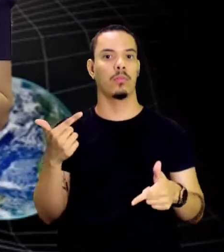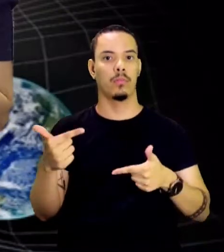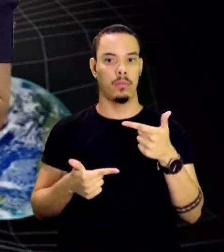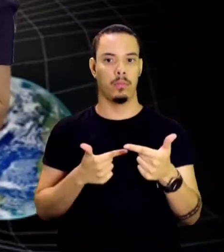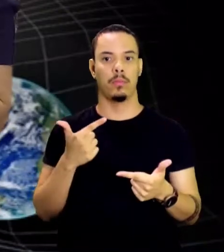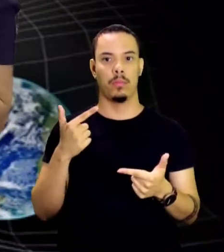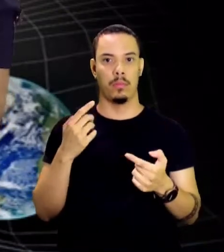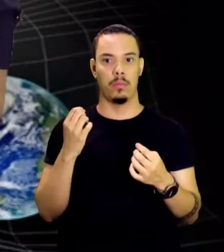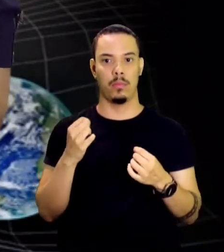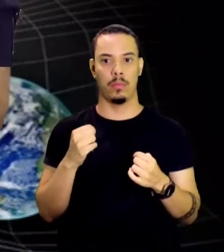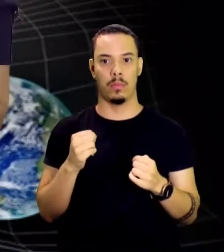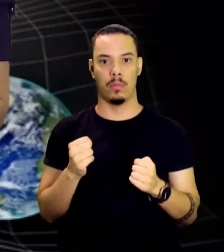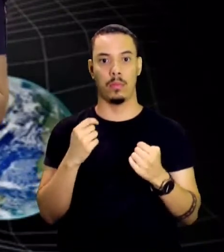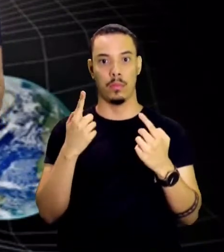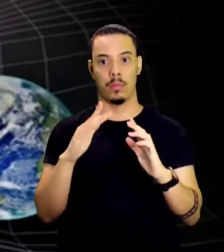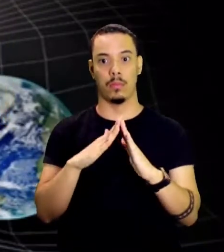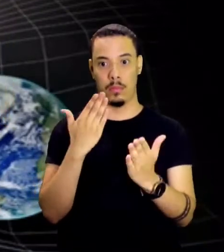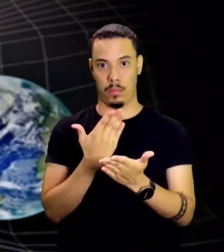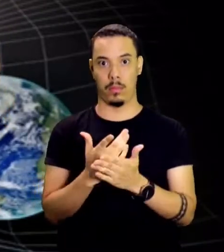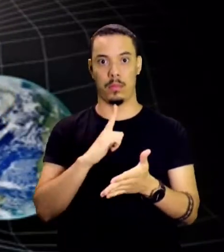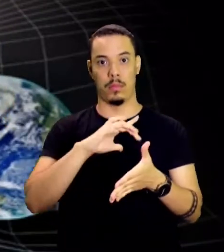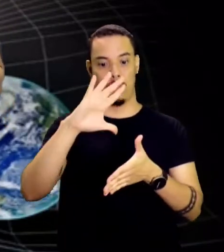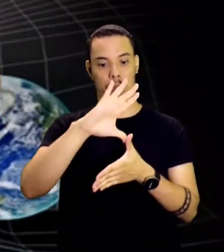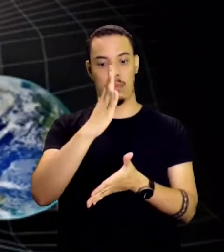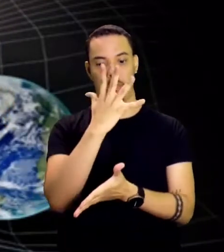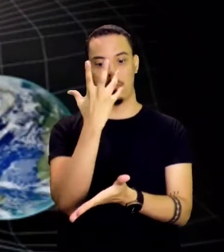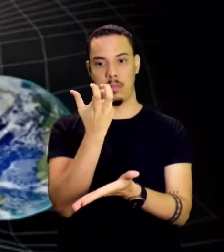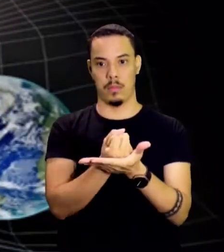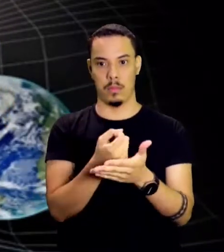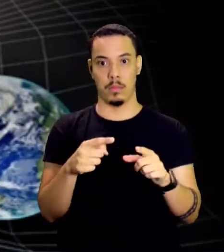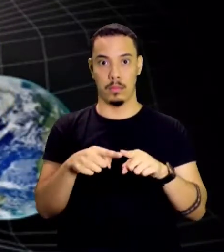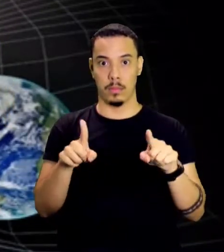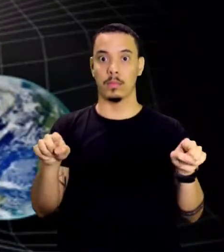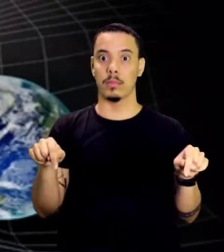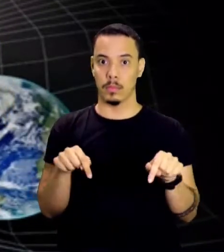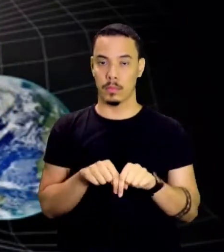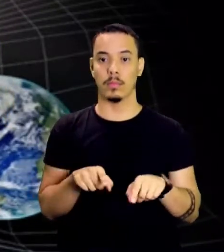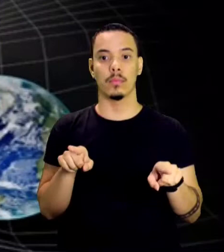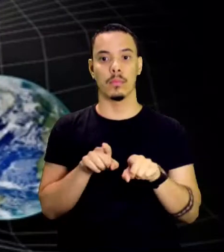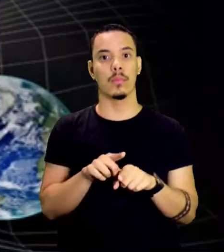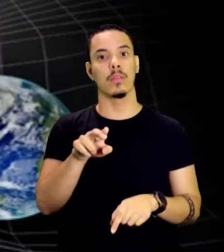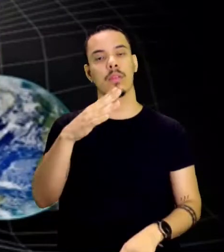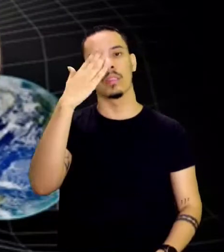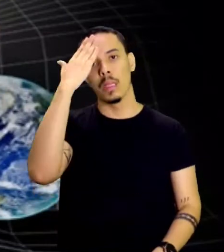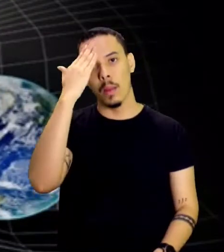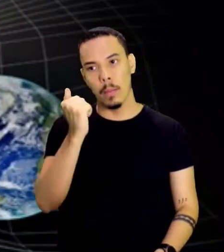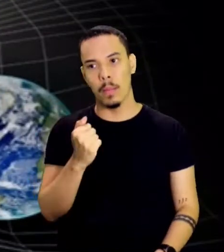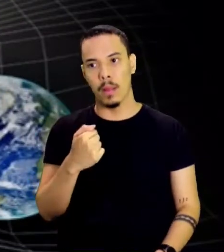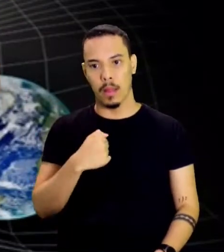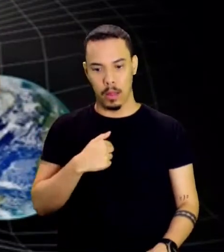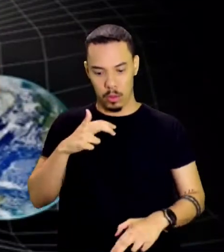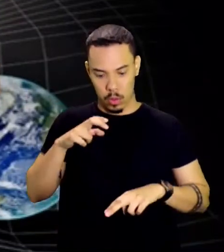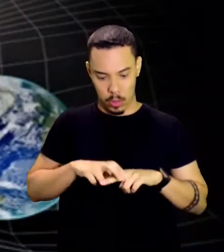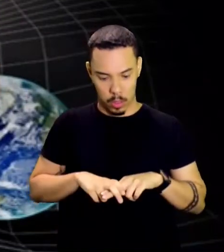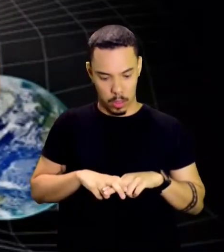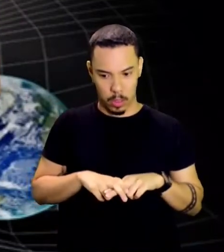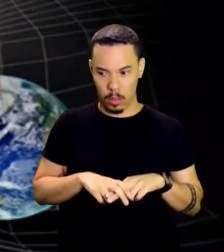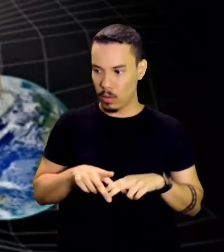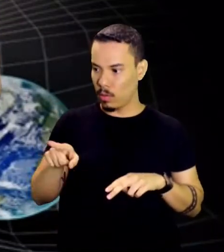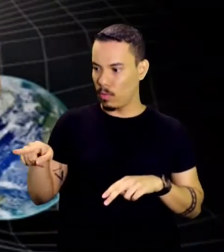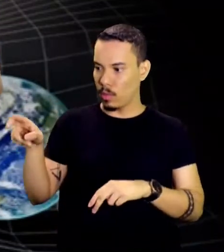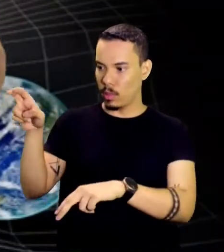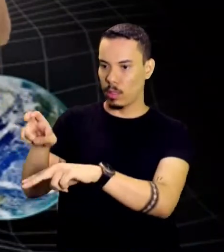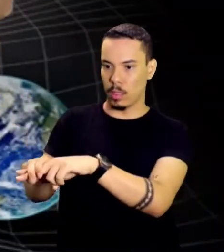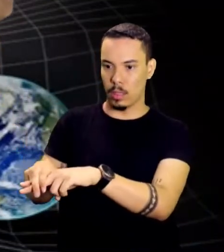é na escola que tinha mapeamento de solo então mapeamento de sala por exemplo é você saber a posição que a pessoa Está ocupando